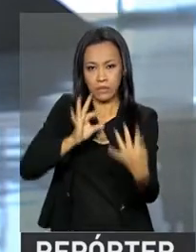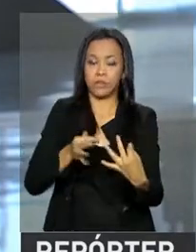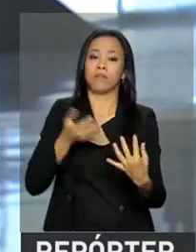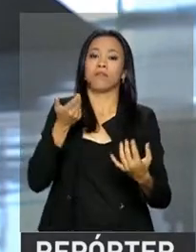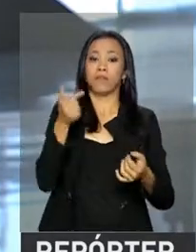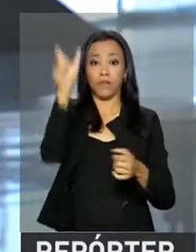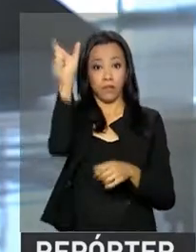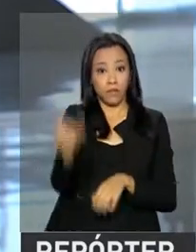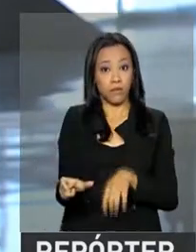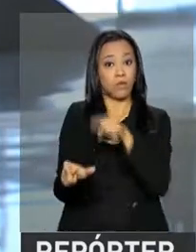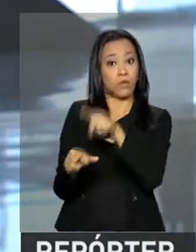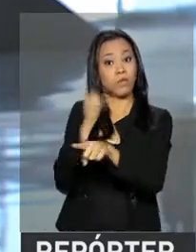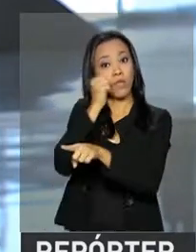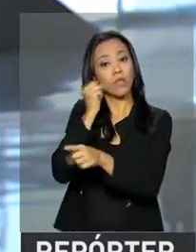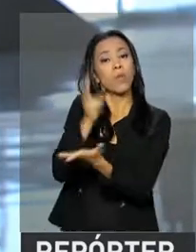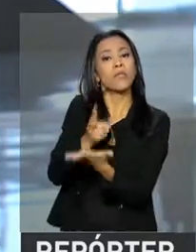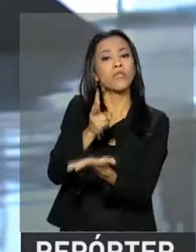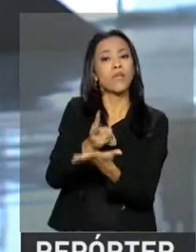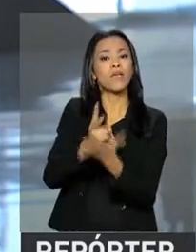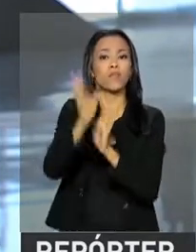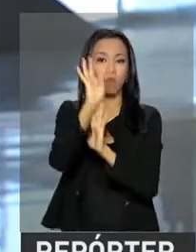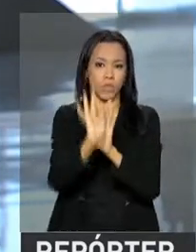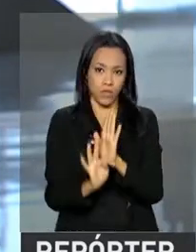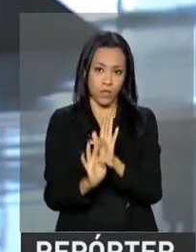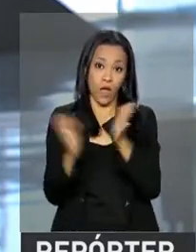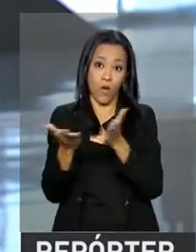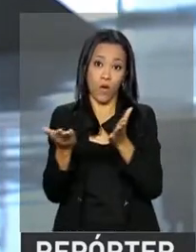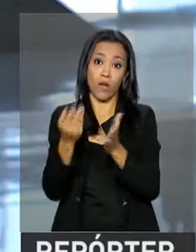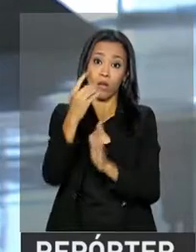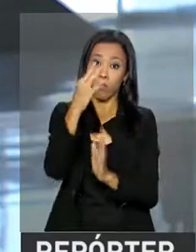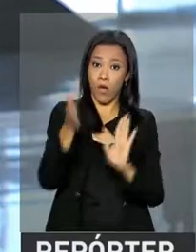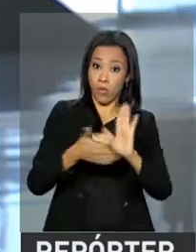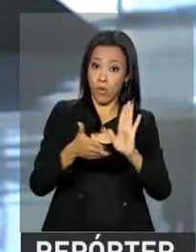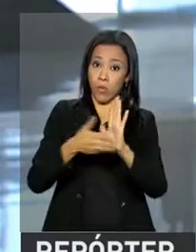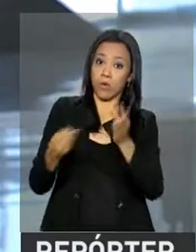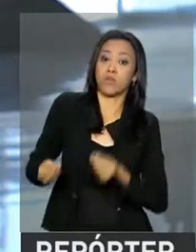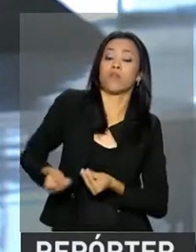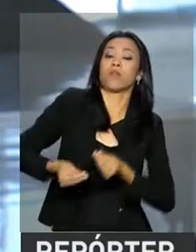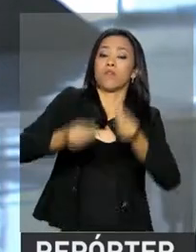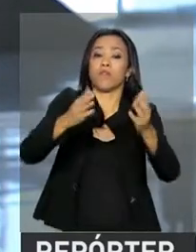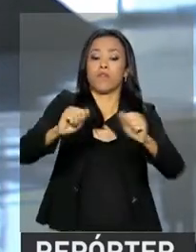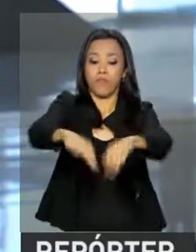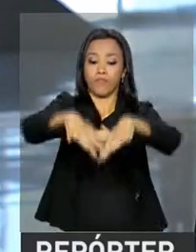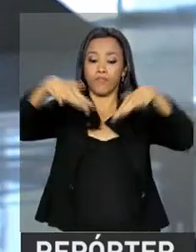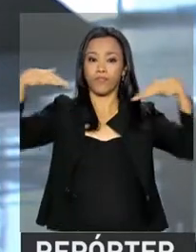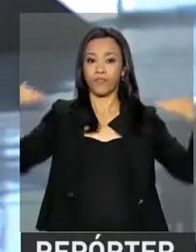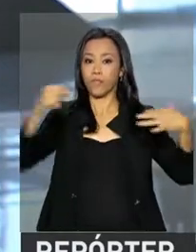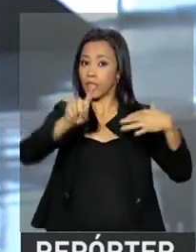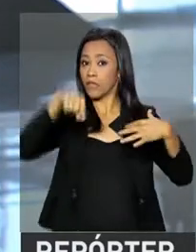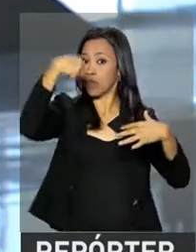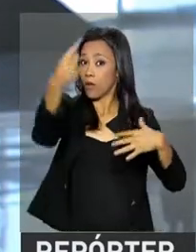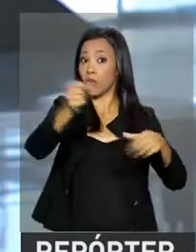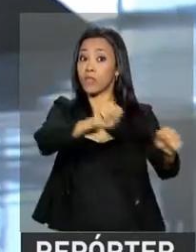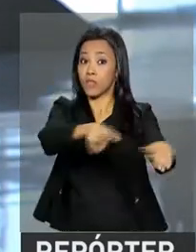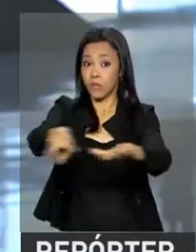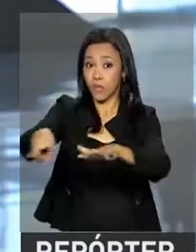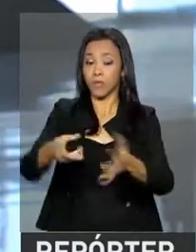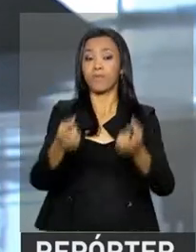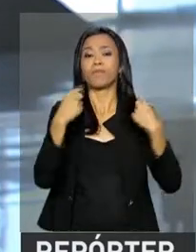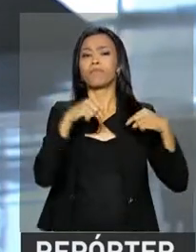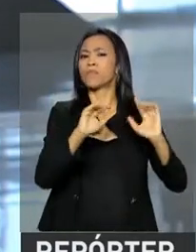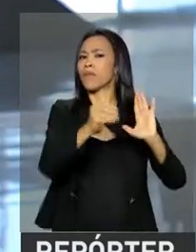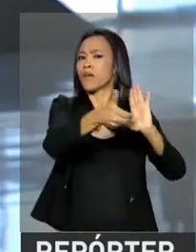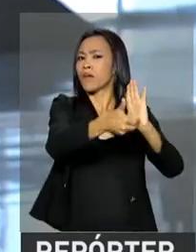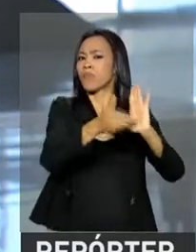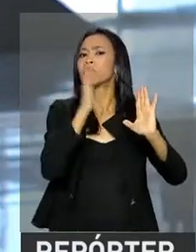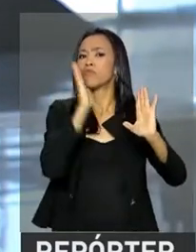ferraço manteve o texto agora a reforma trabalhista segue para votação no plenário da casa na próxima semana já na câmara de deputados